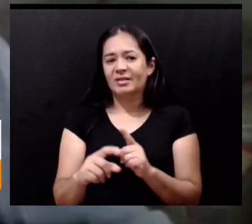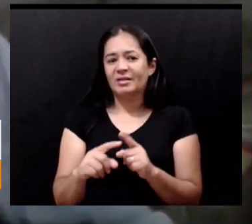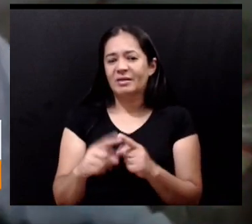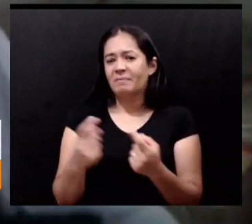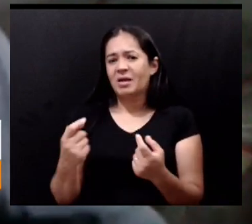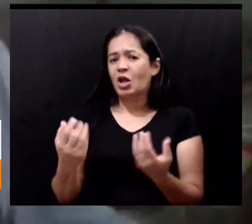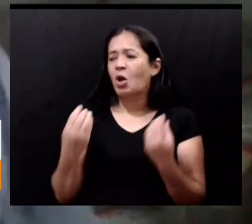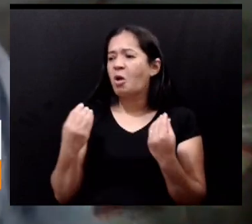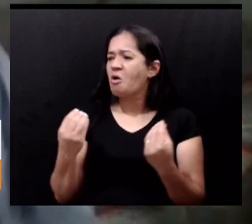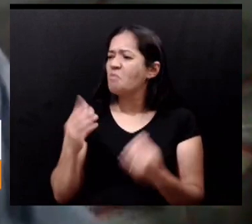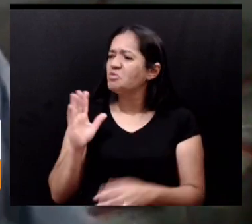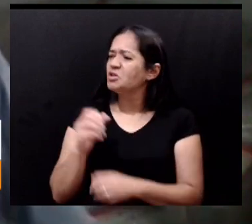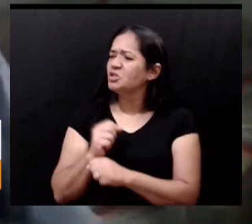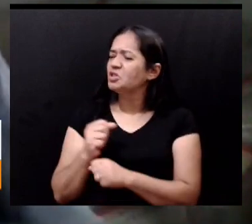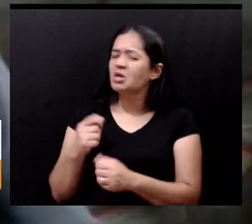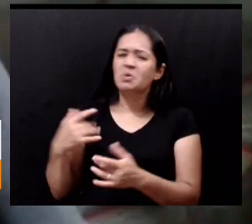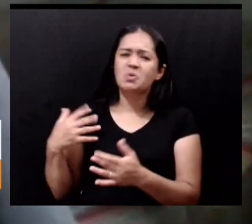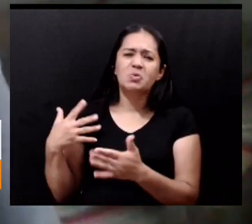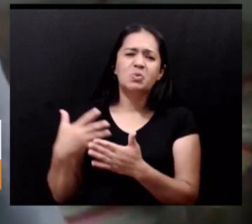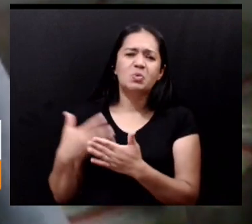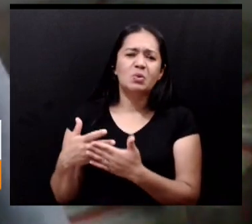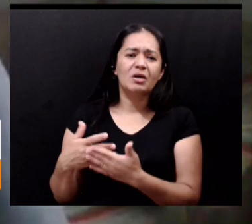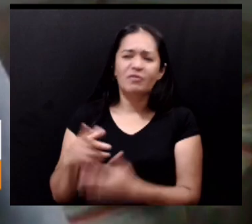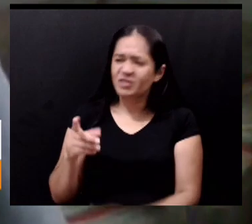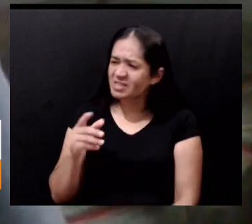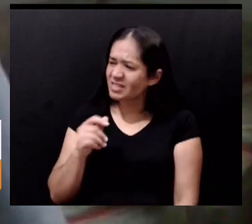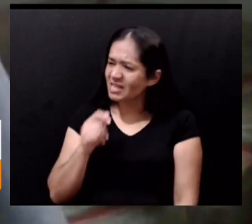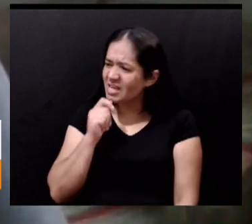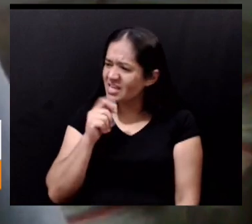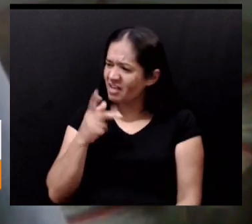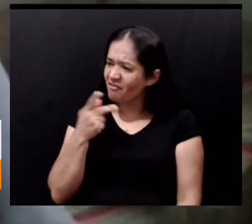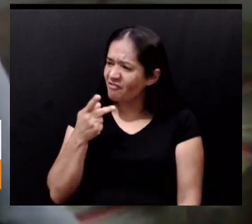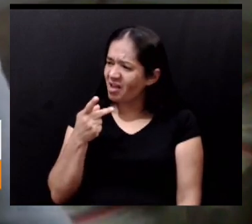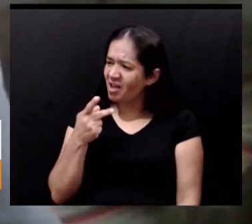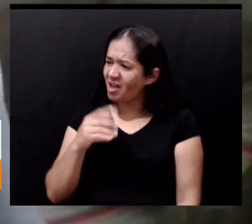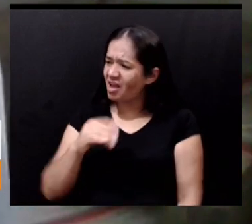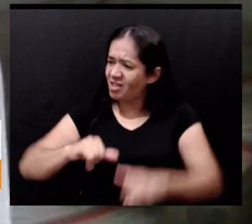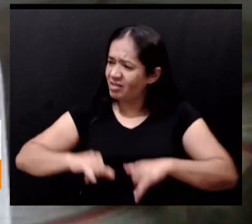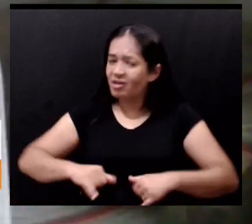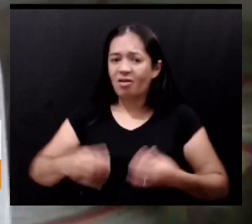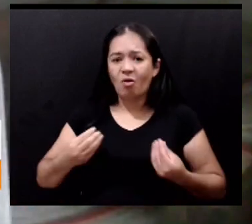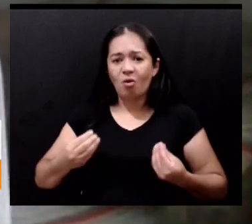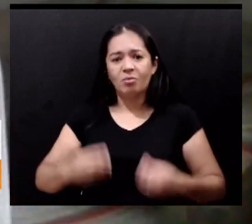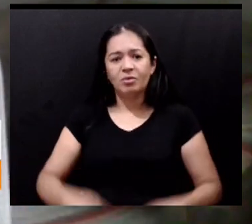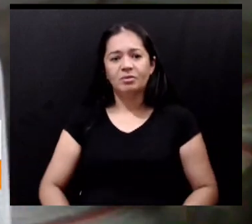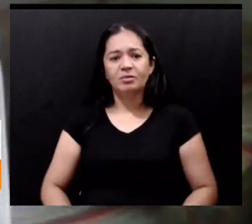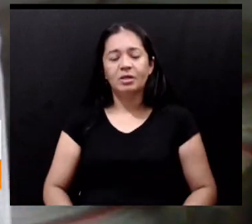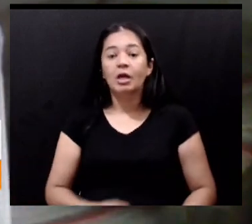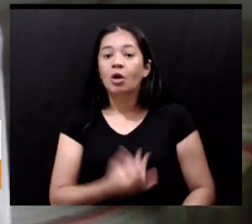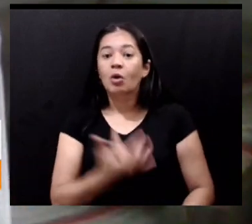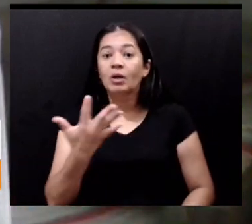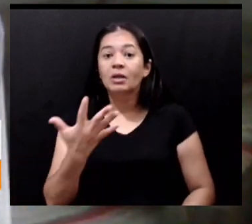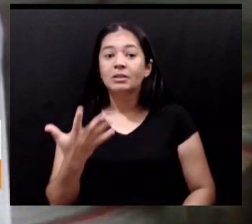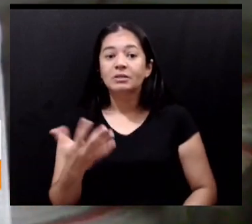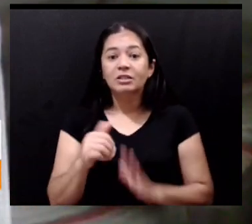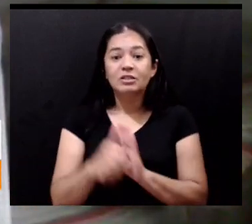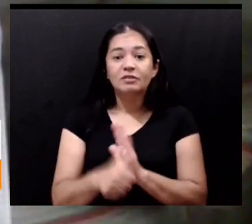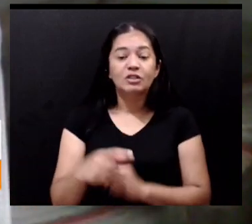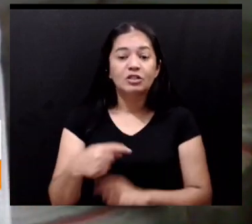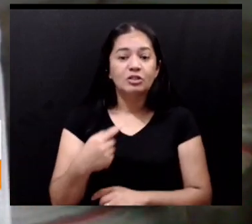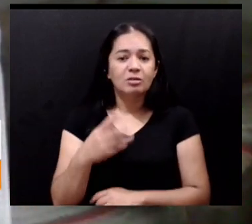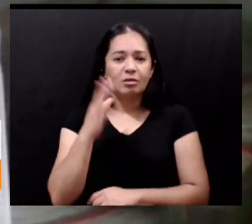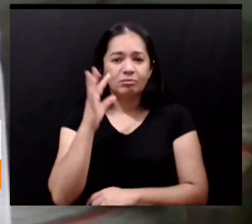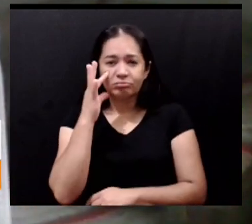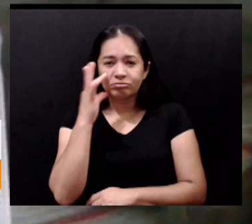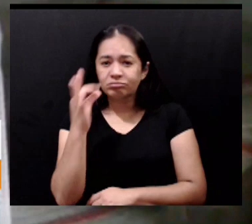tempo. Você ainda está falando nessa dor? Né? Quantas vezes ouvimos de pessoas viúvas,